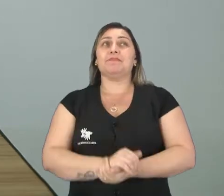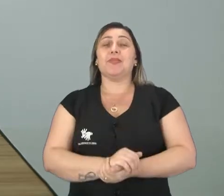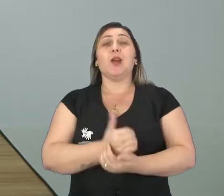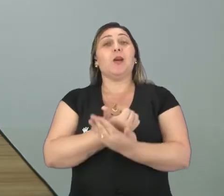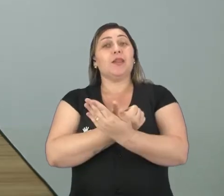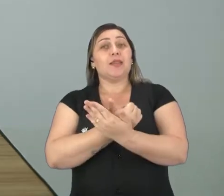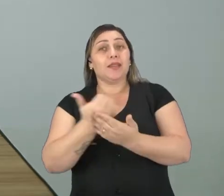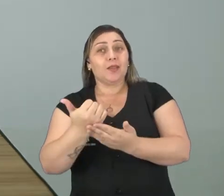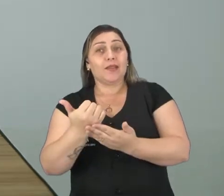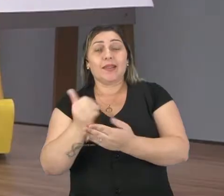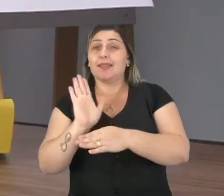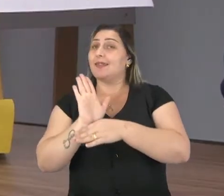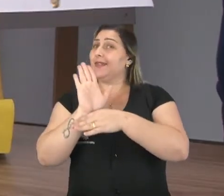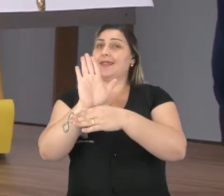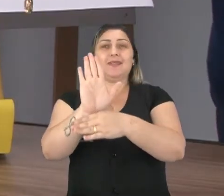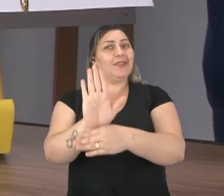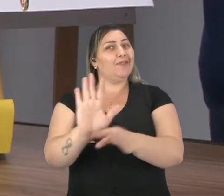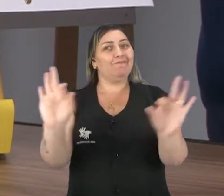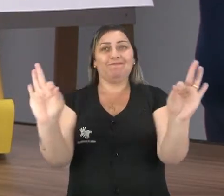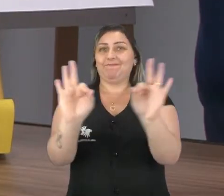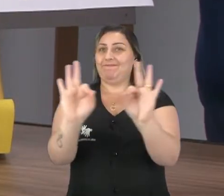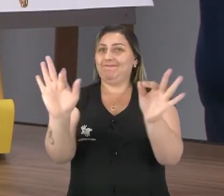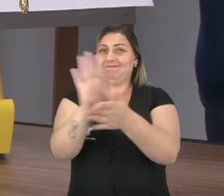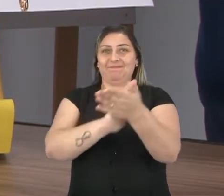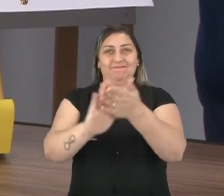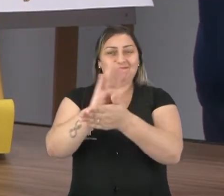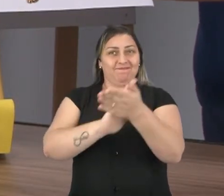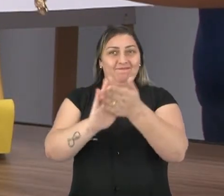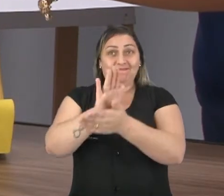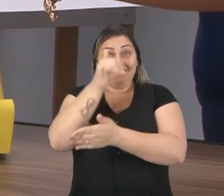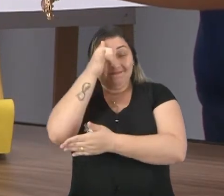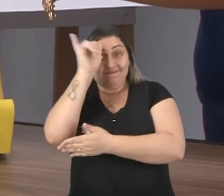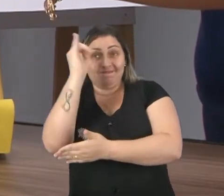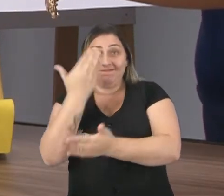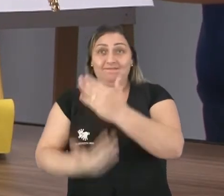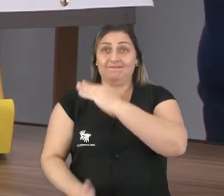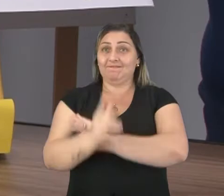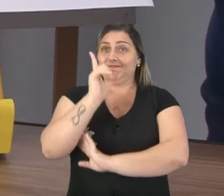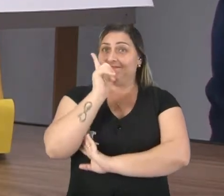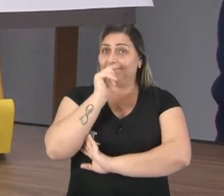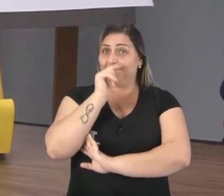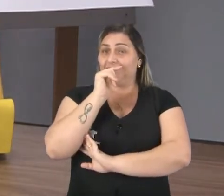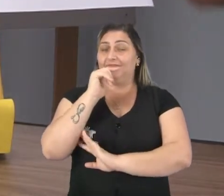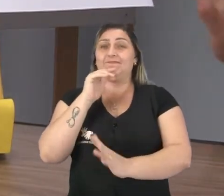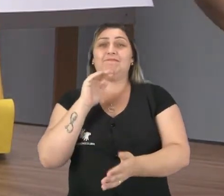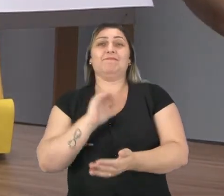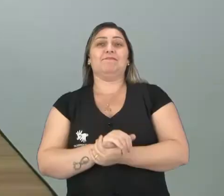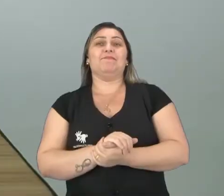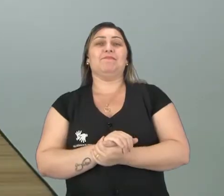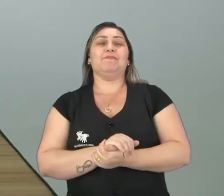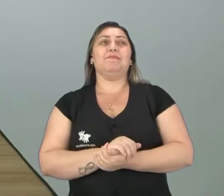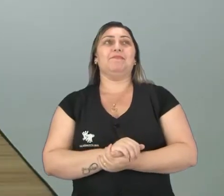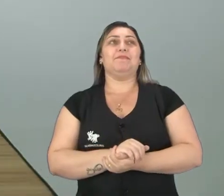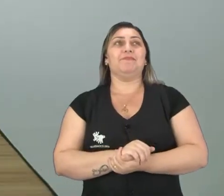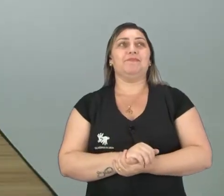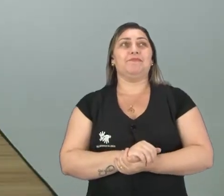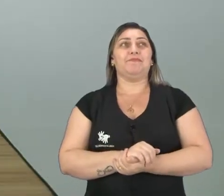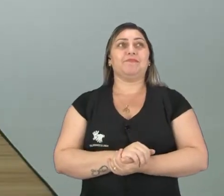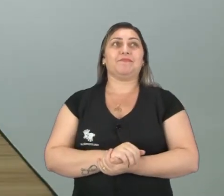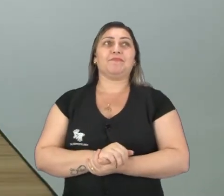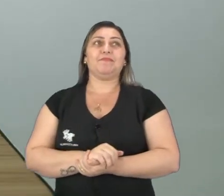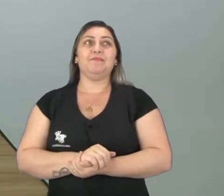uma ação que não ajuda, certo? Uma ação que não